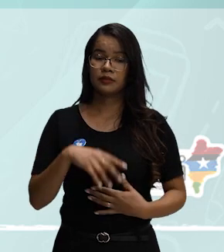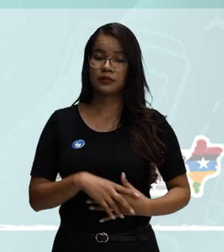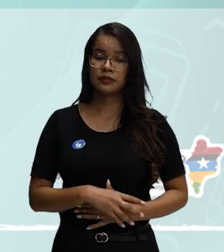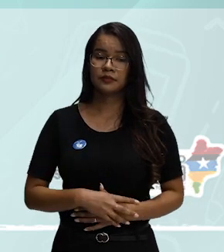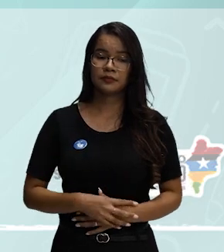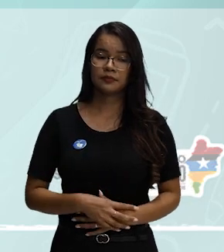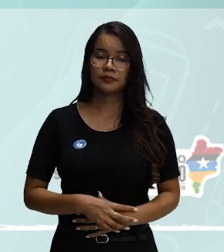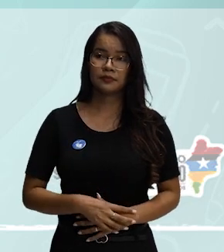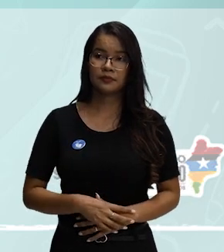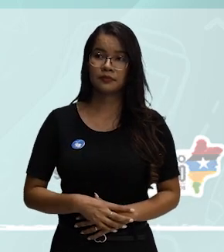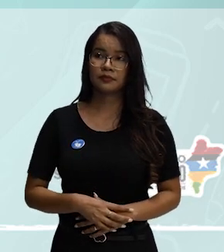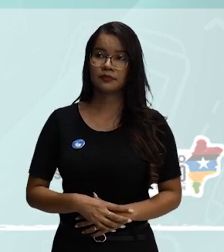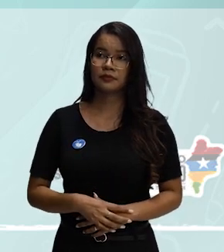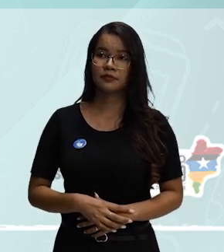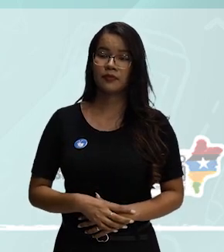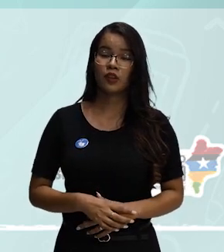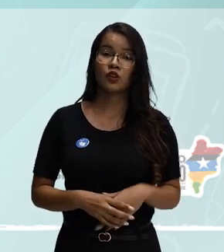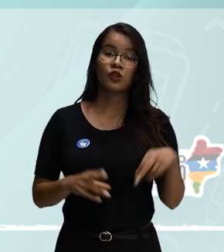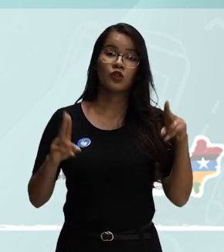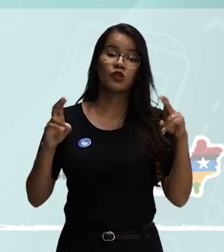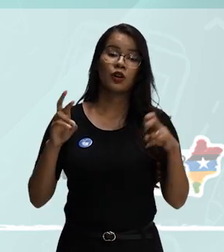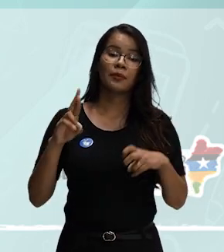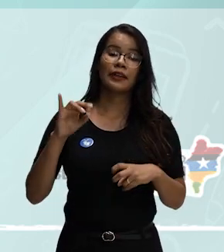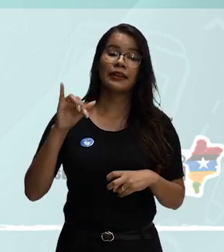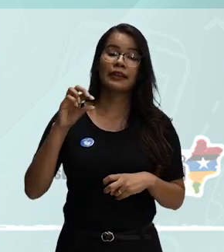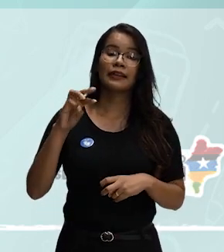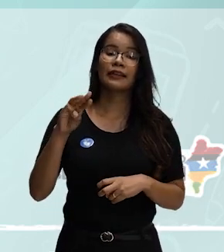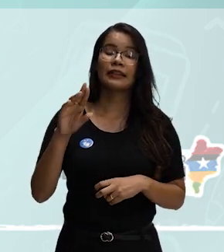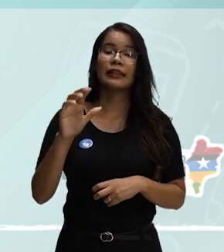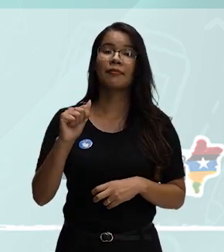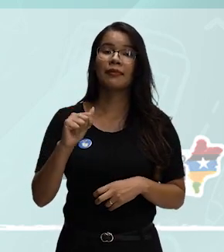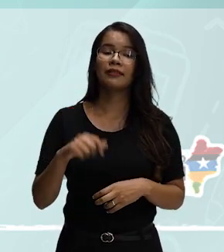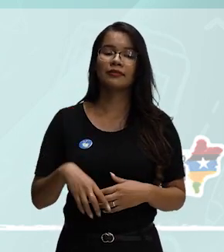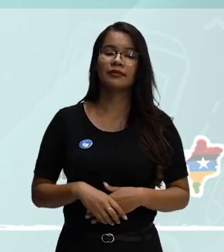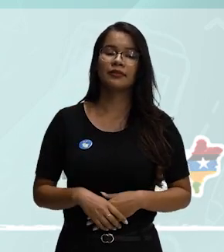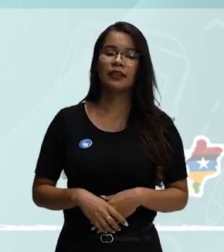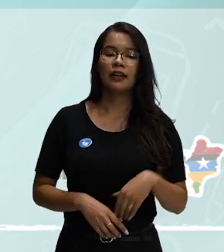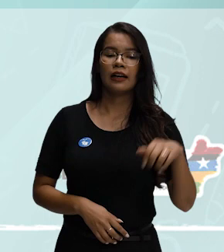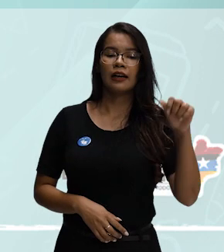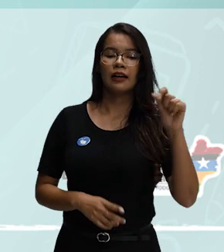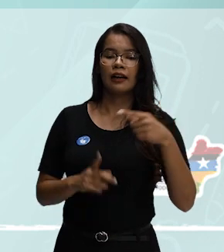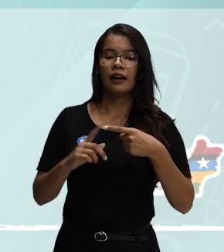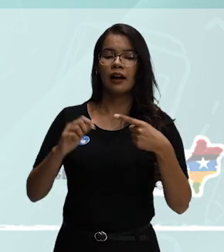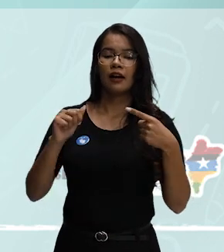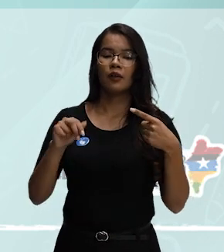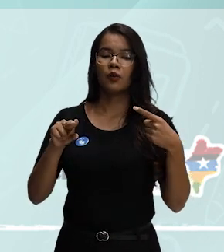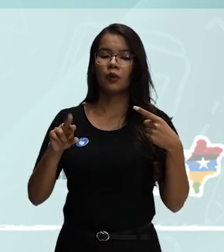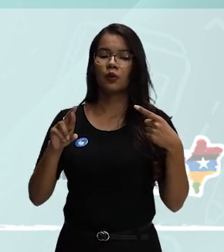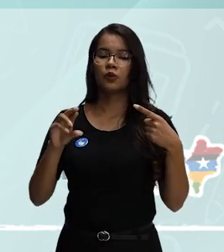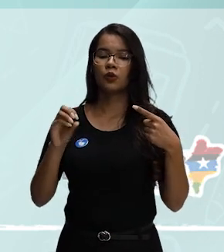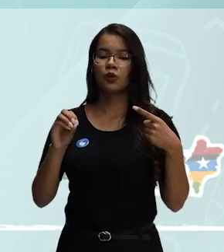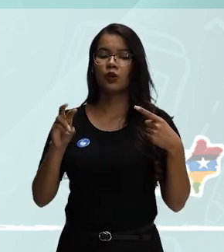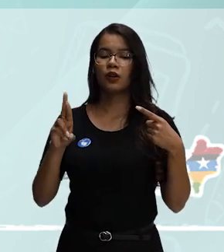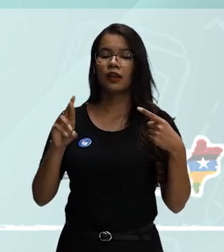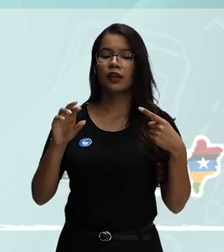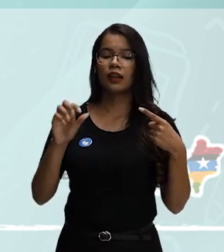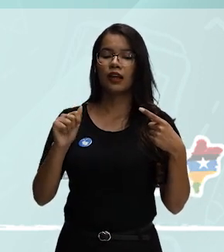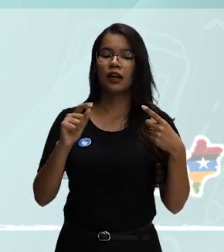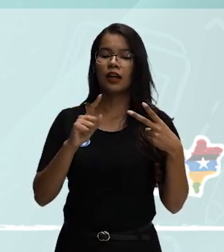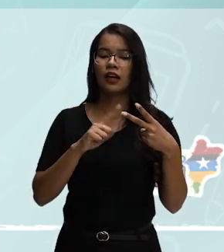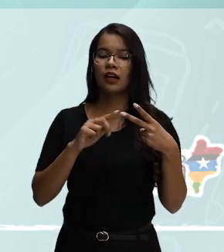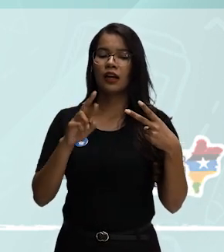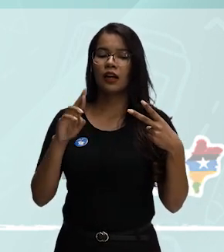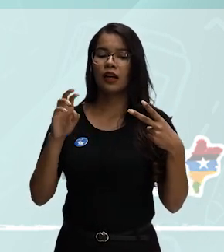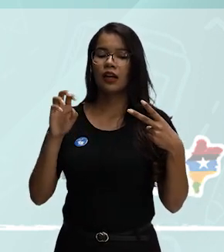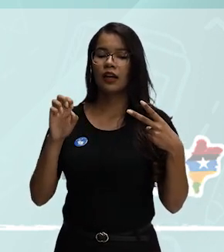só. A questão da rima. Aurora, repousa, ramos e lousa. Aqui,